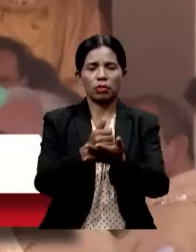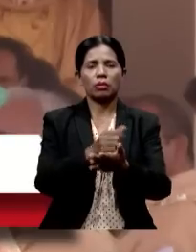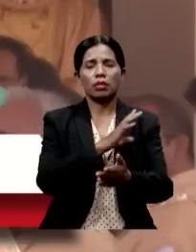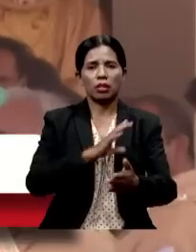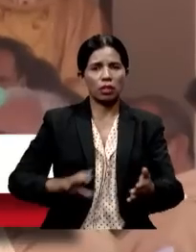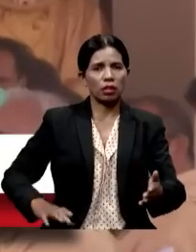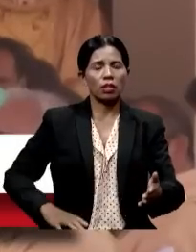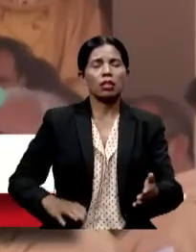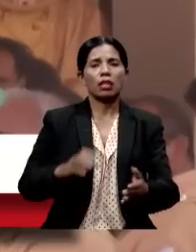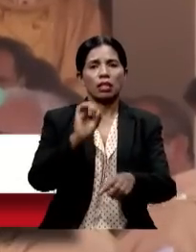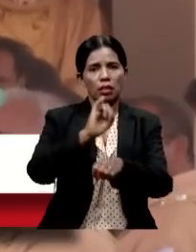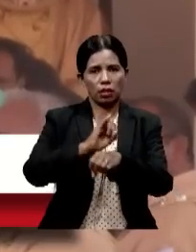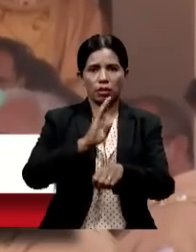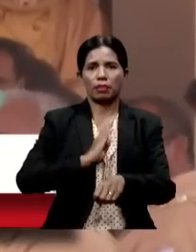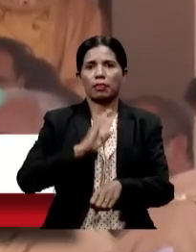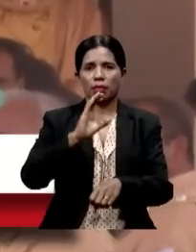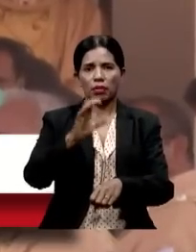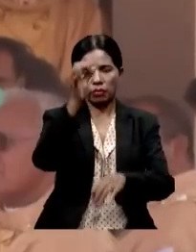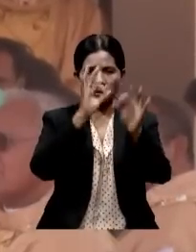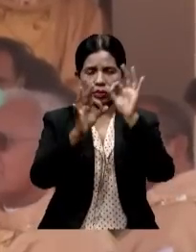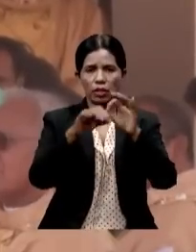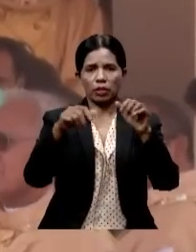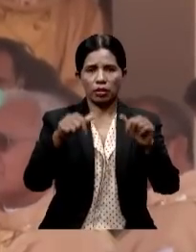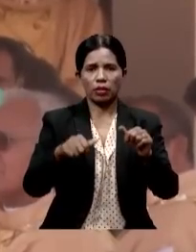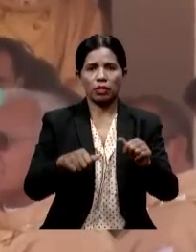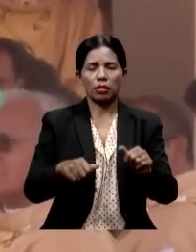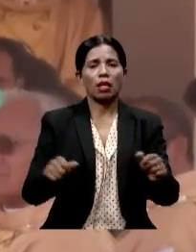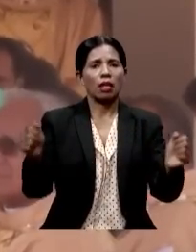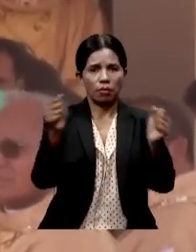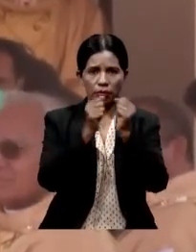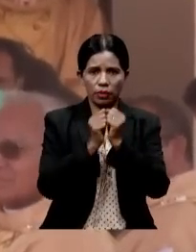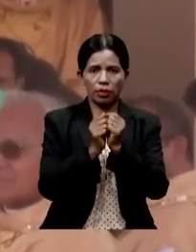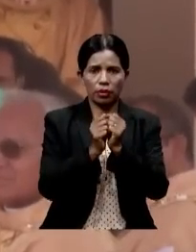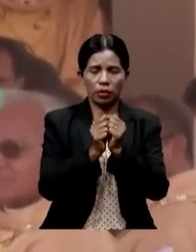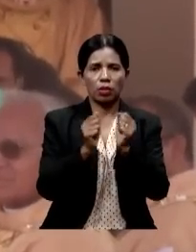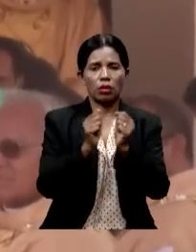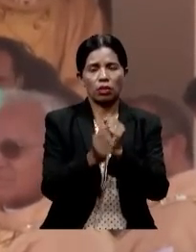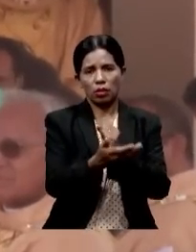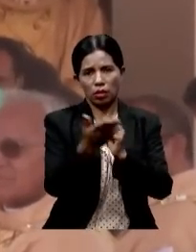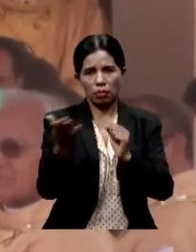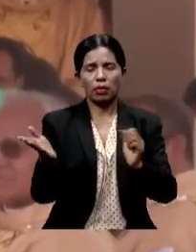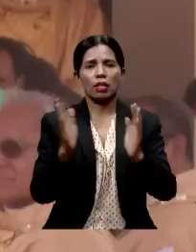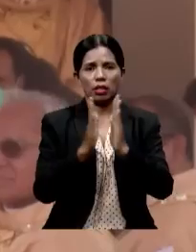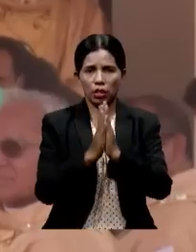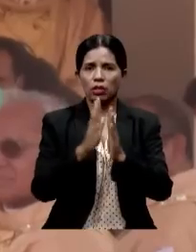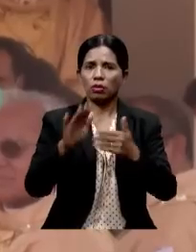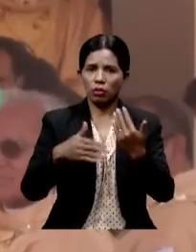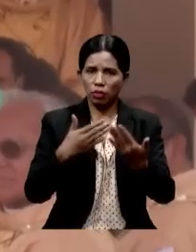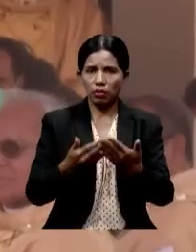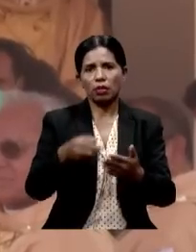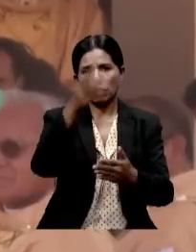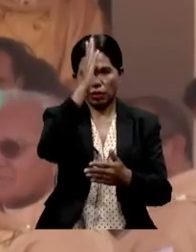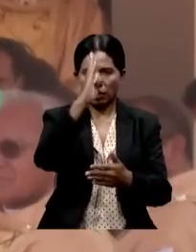baukau. Fiar itene na hafalon ho imi ni haro handai. Ato nai